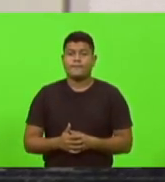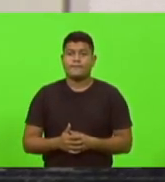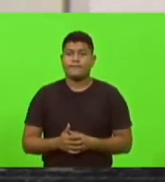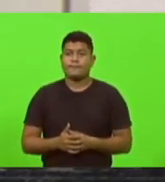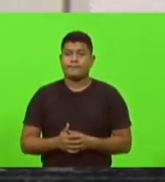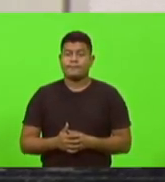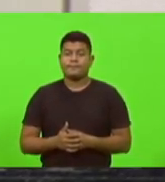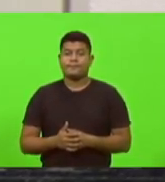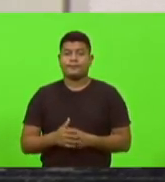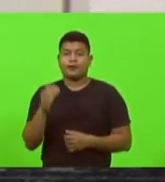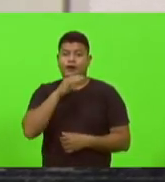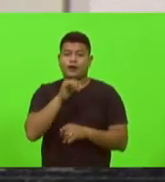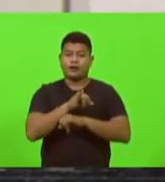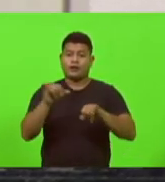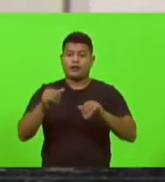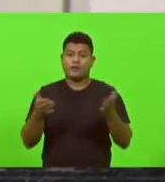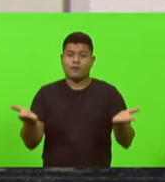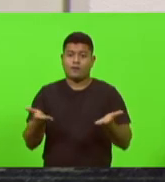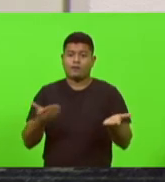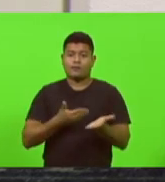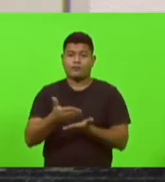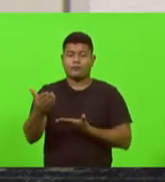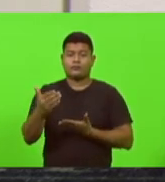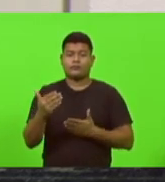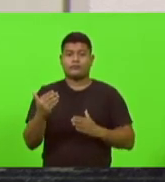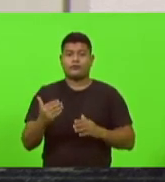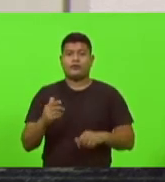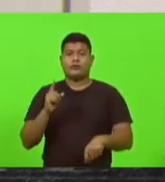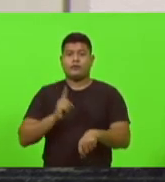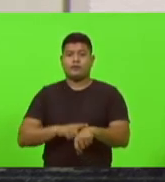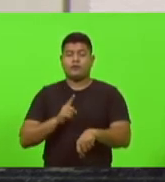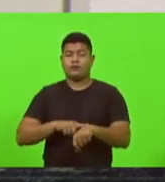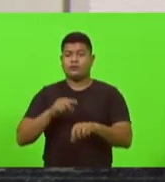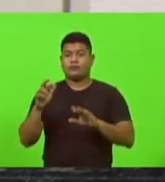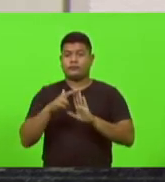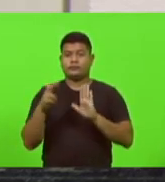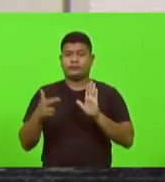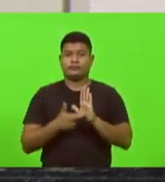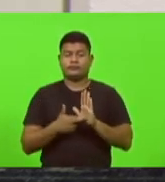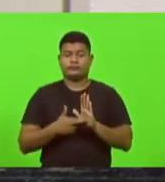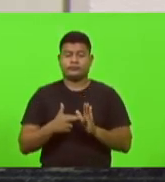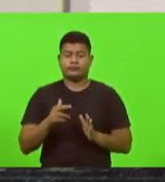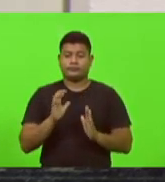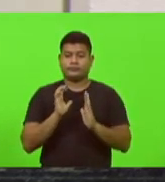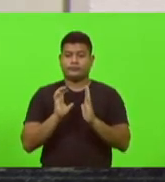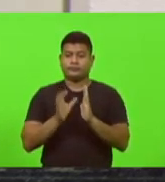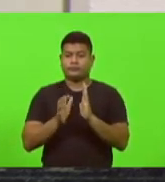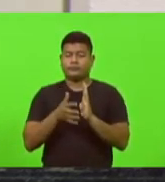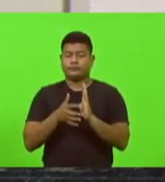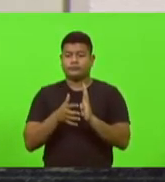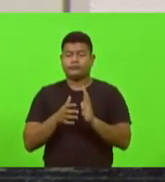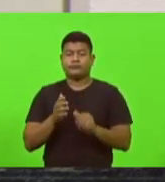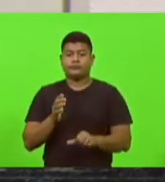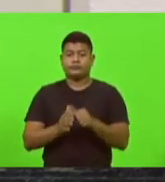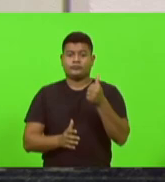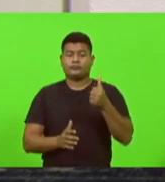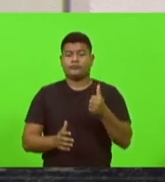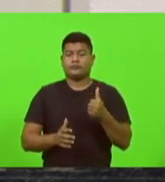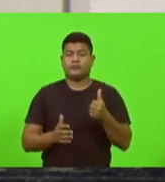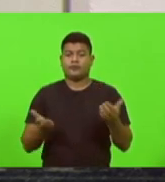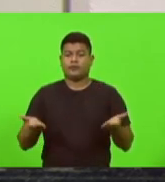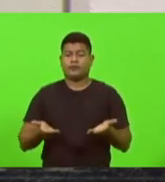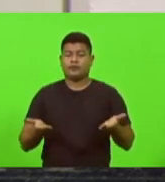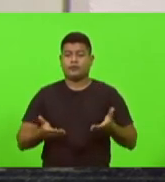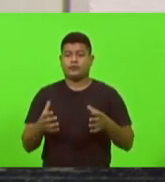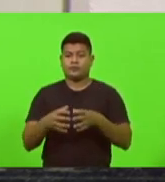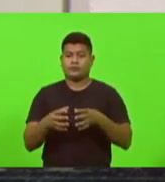comunicações. Passamos ao horário regimental dos partidos políticos. Primeiro horário,